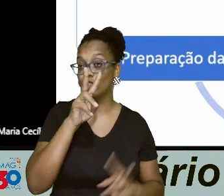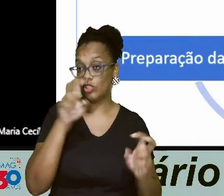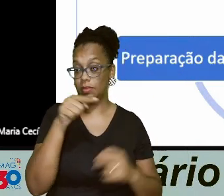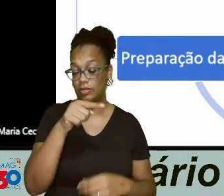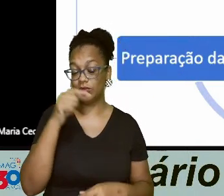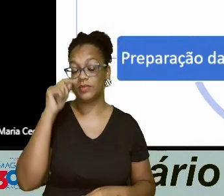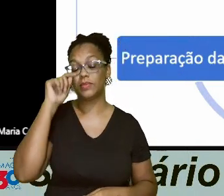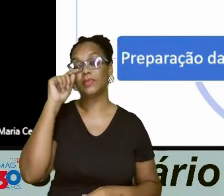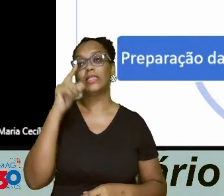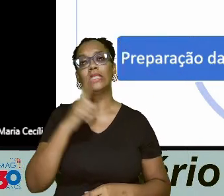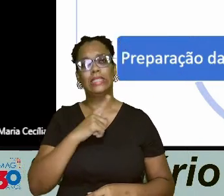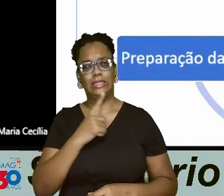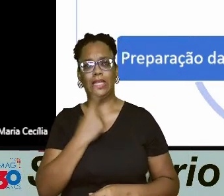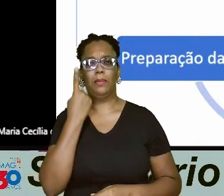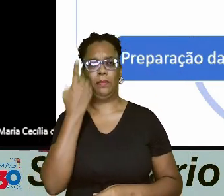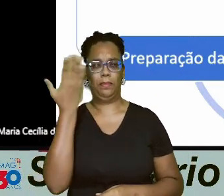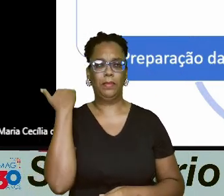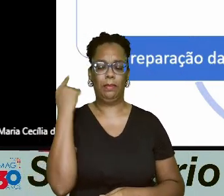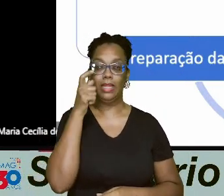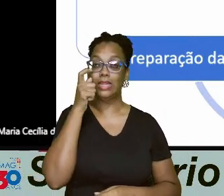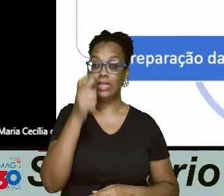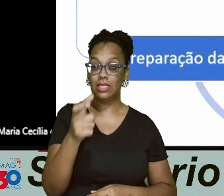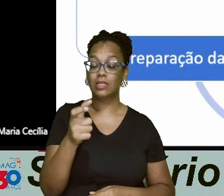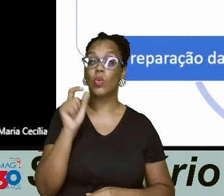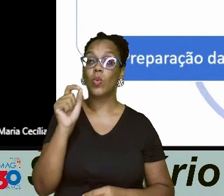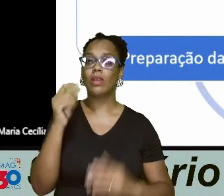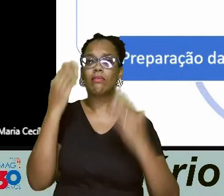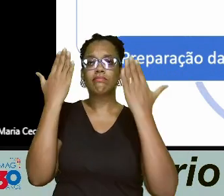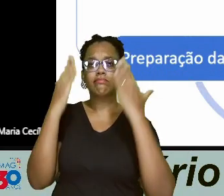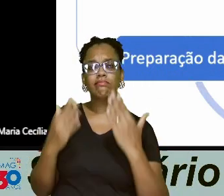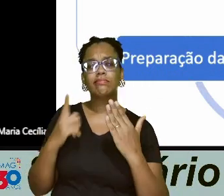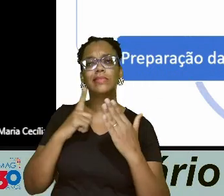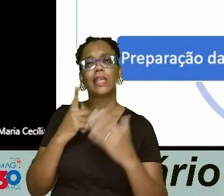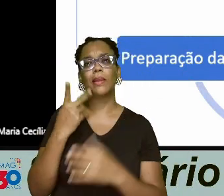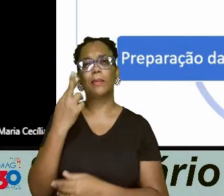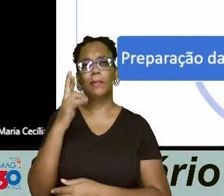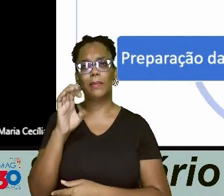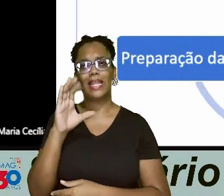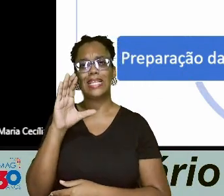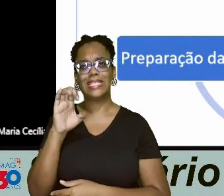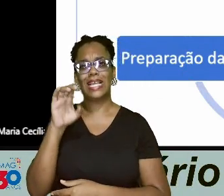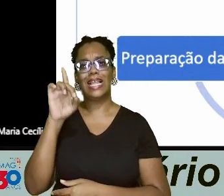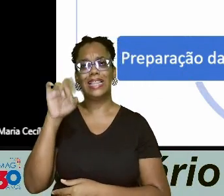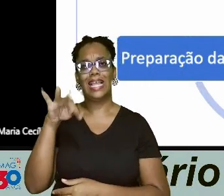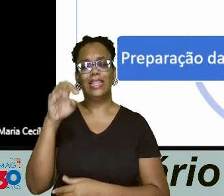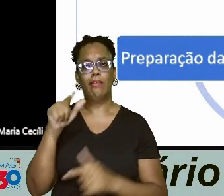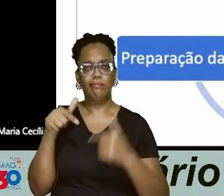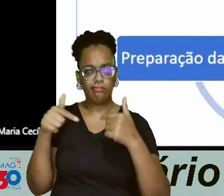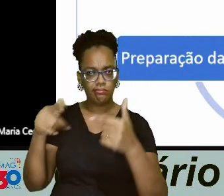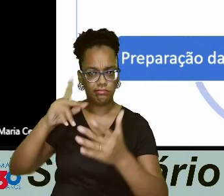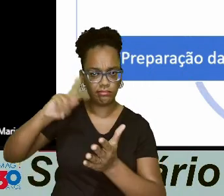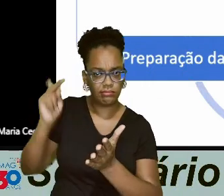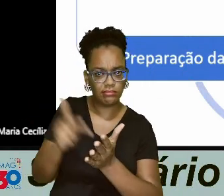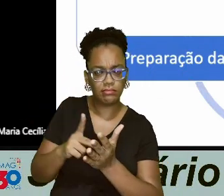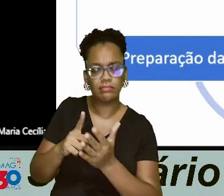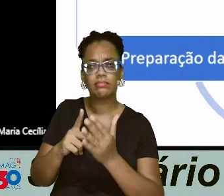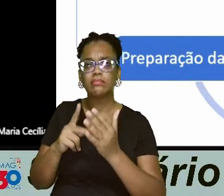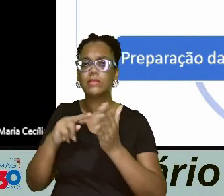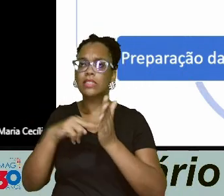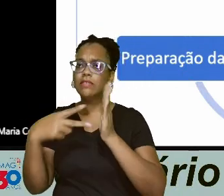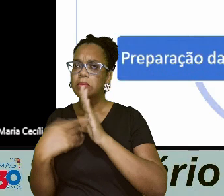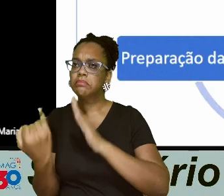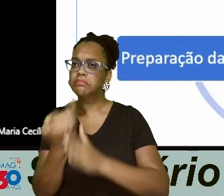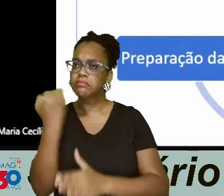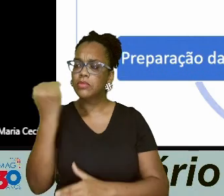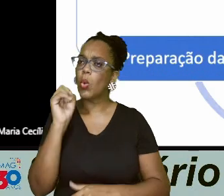uma primeira intenção de verificar se o precedente estava sendo aplicado de forma consistente, né, de forma significativa ou não,